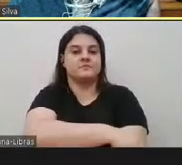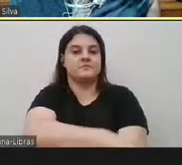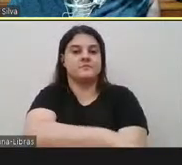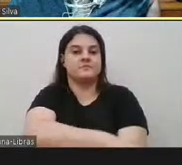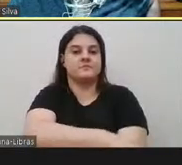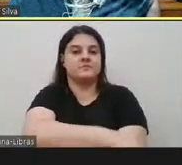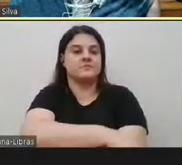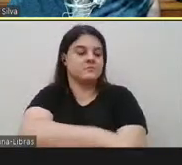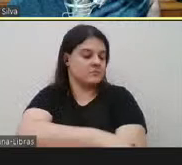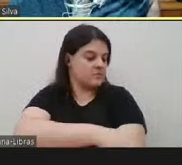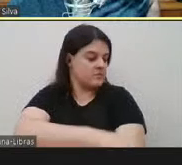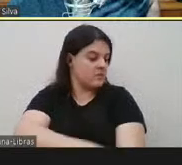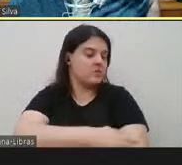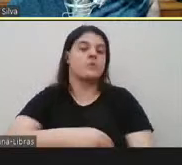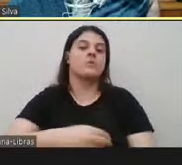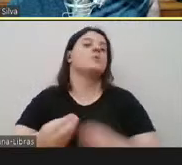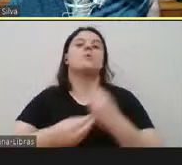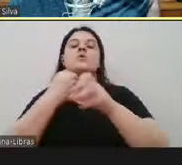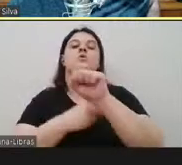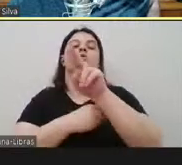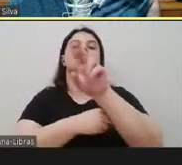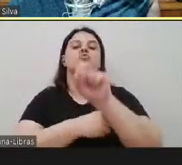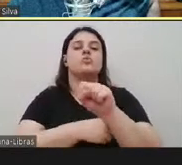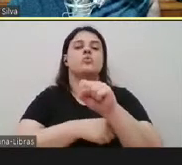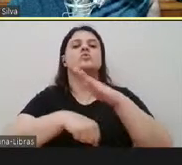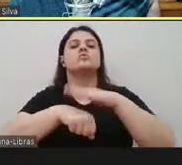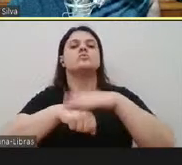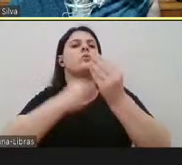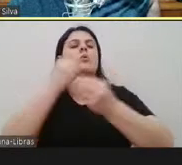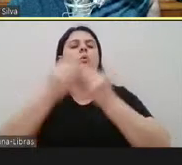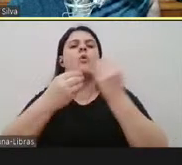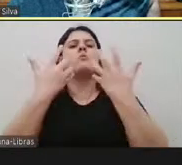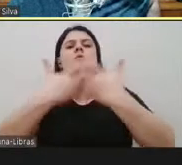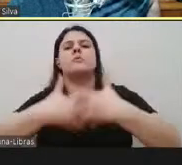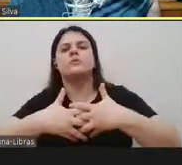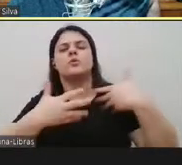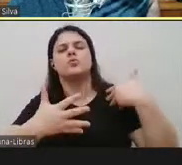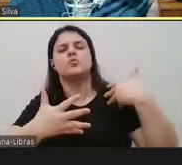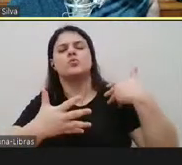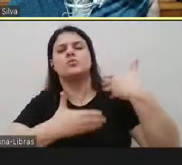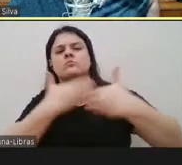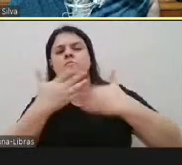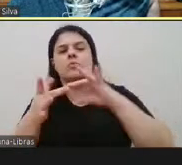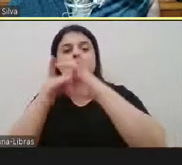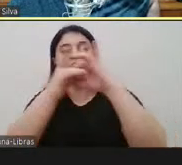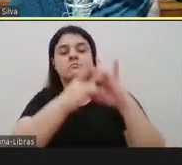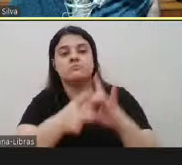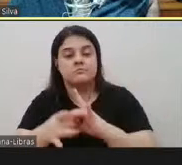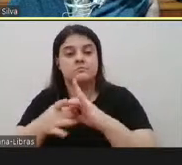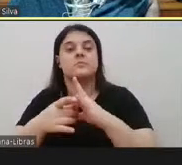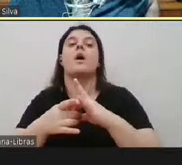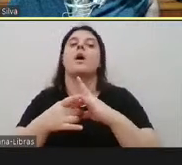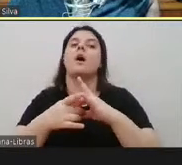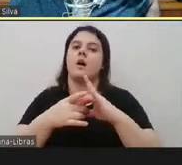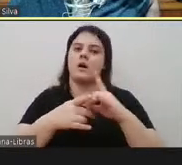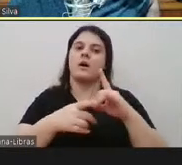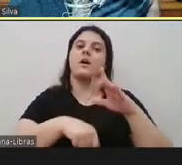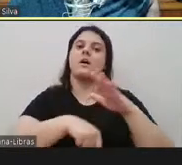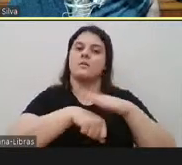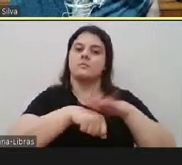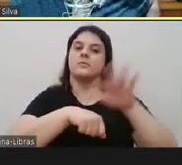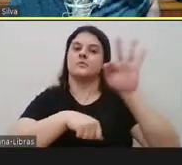de como vai funcionar o SUS ou seja como funciona a todo o sistema integrado da política de saúde a uma